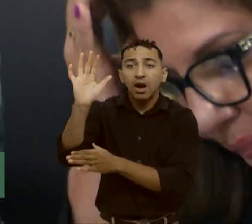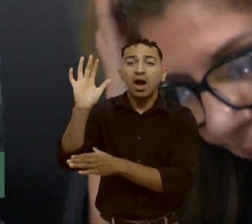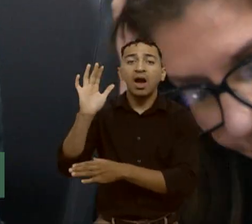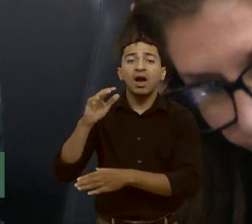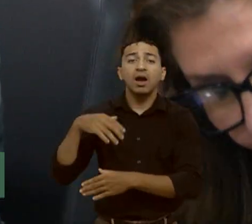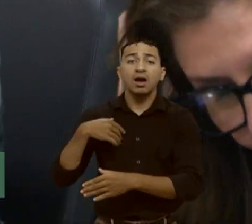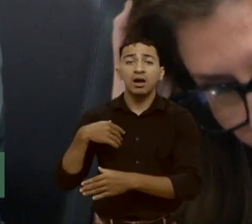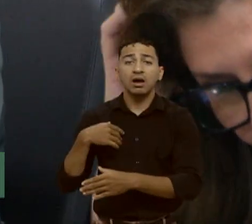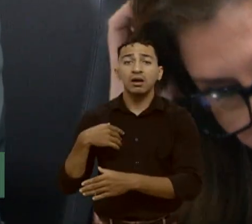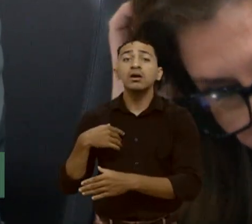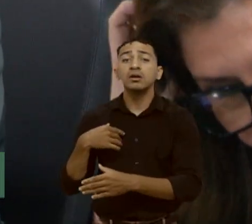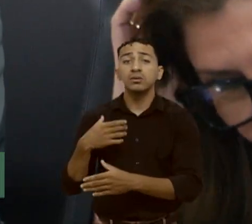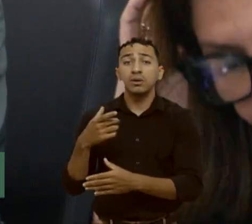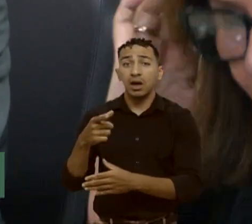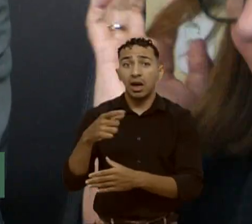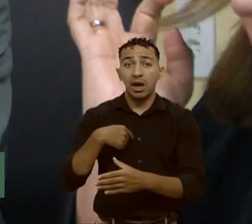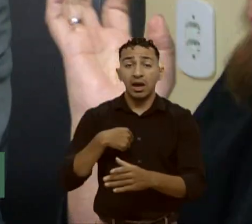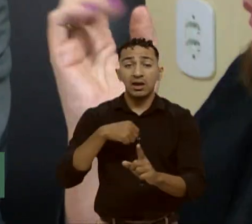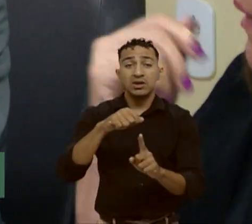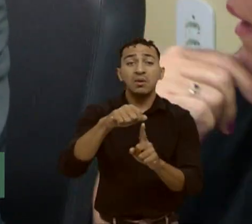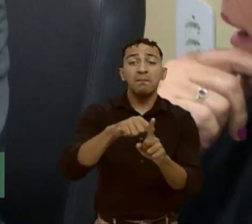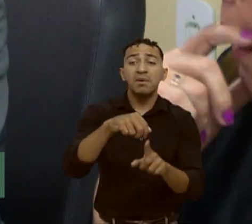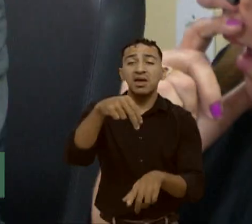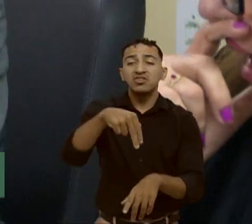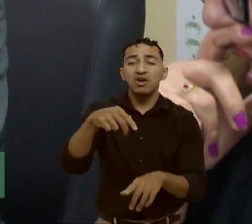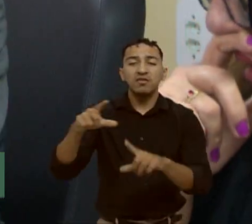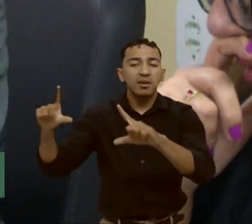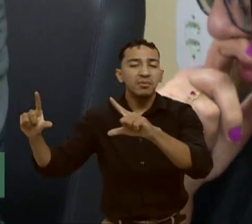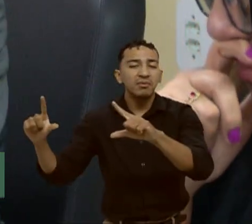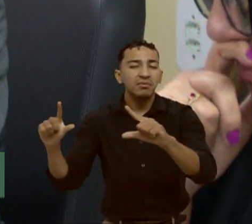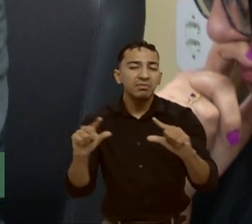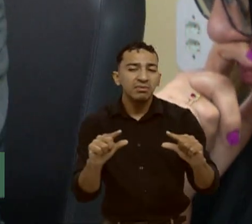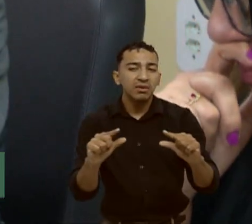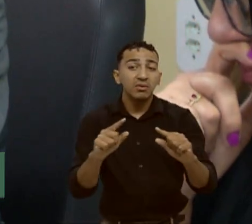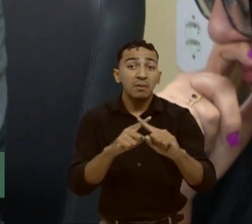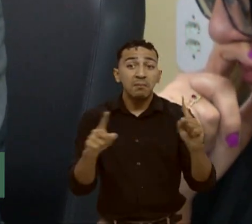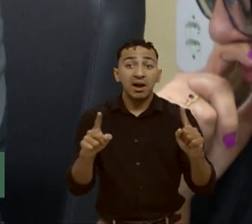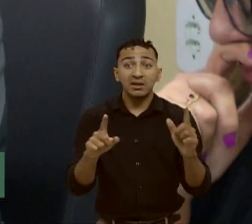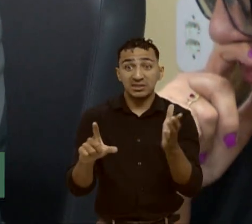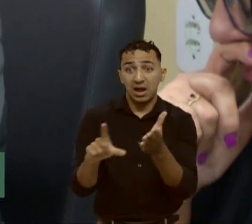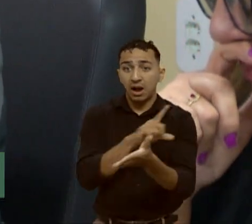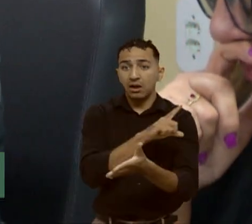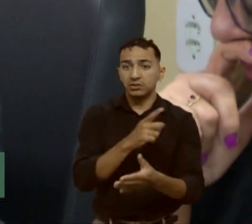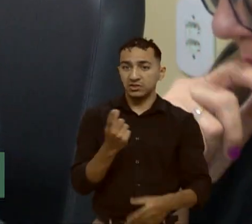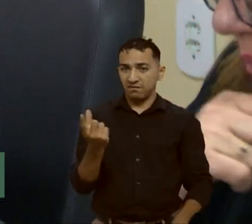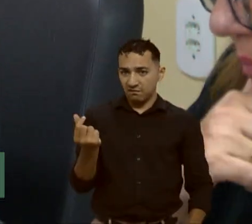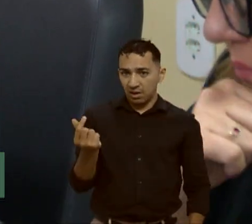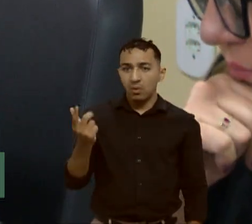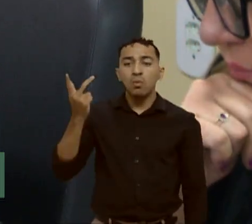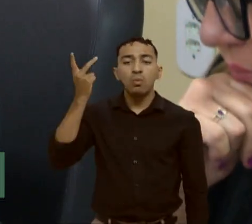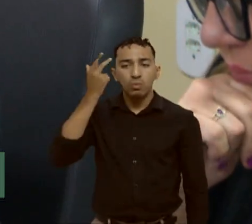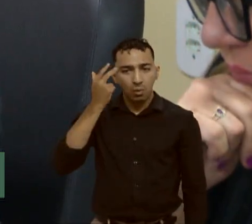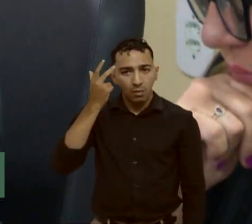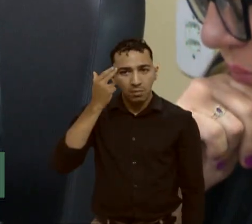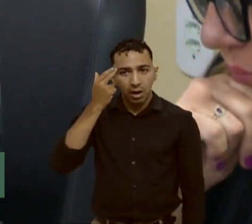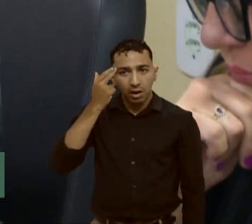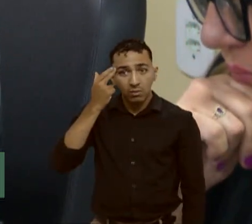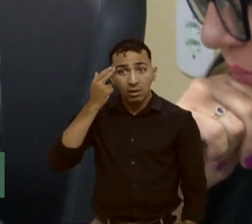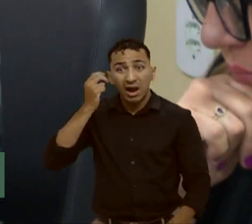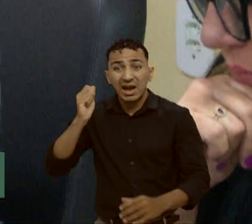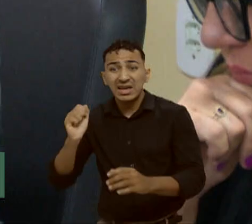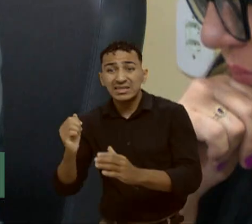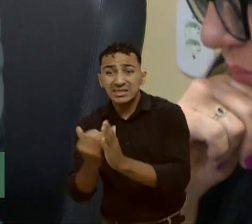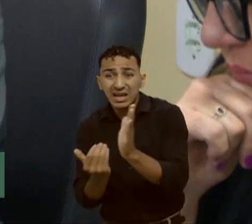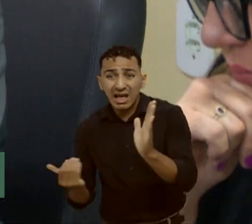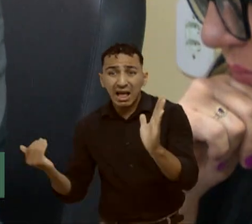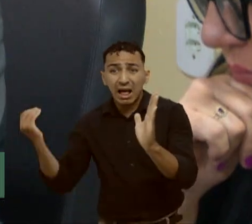com uma aparente redução de valores. A gente que trabalha na defesa do consumidor, via de regra, a gente se